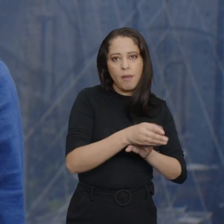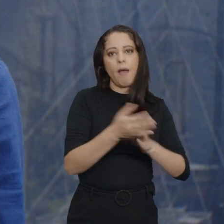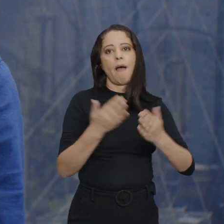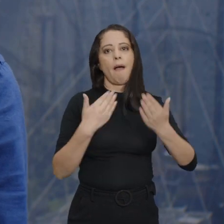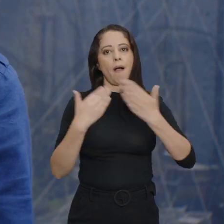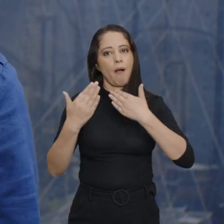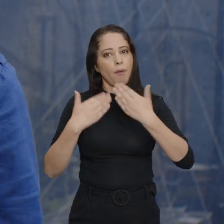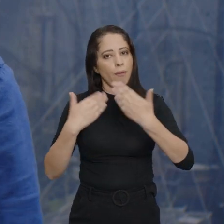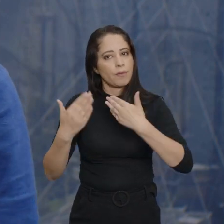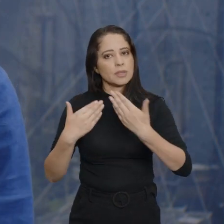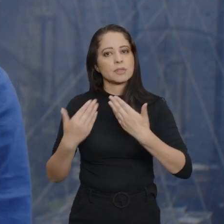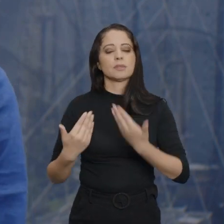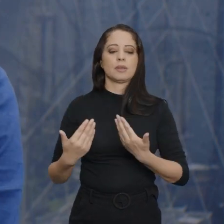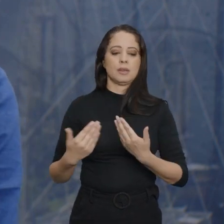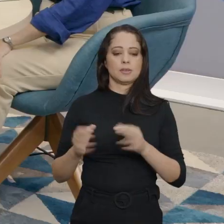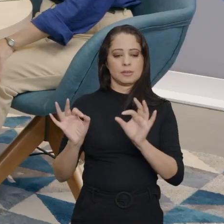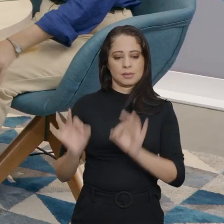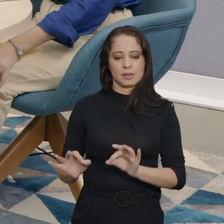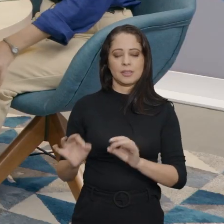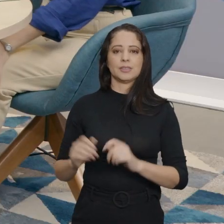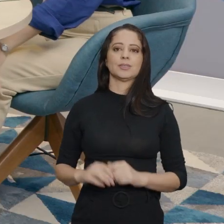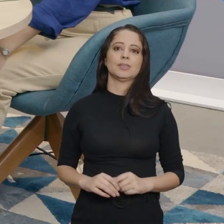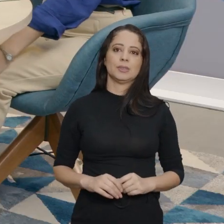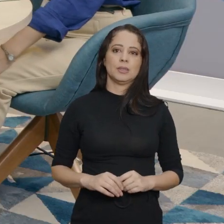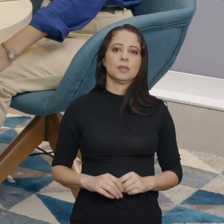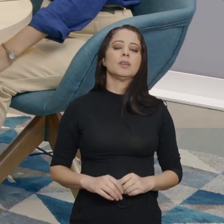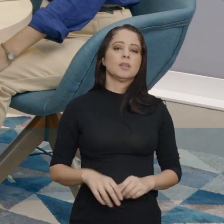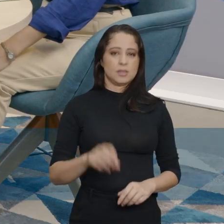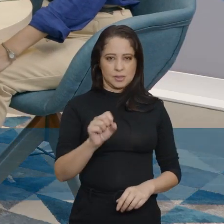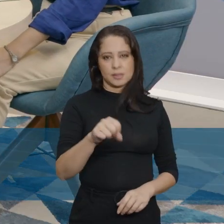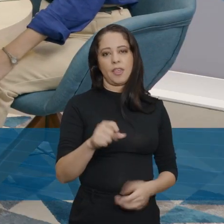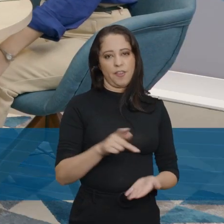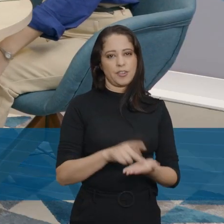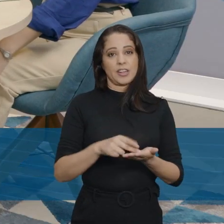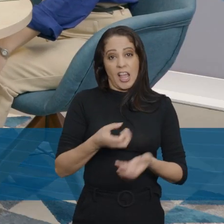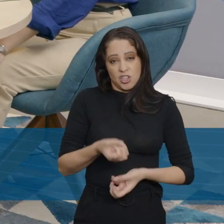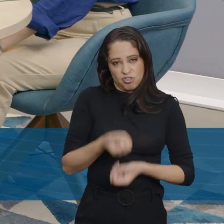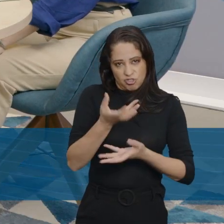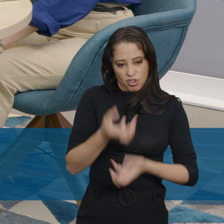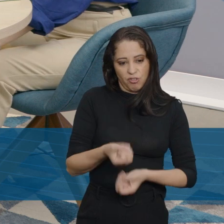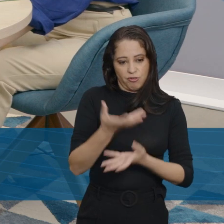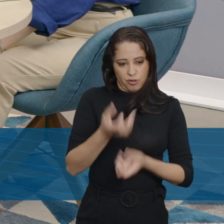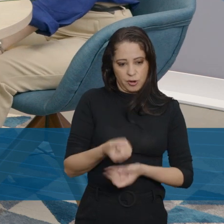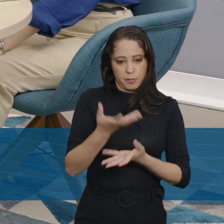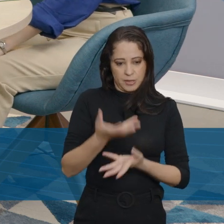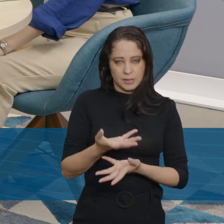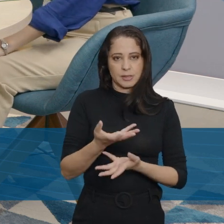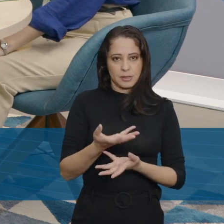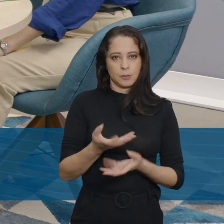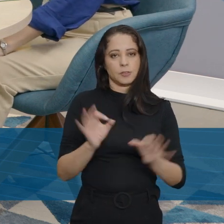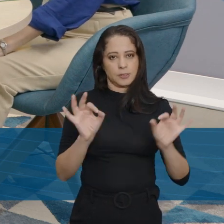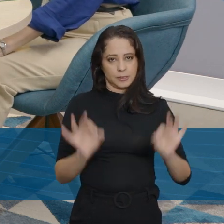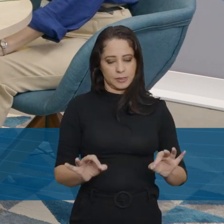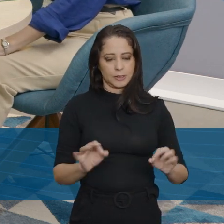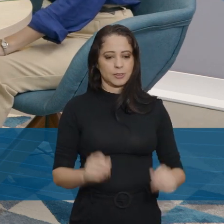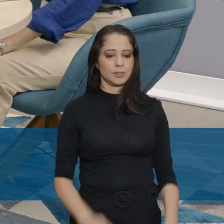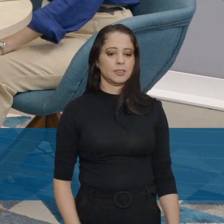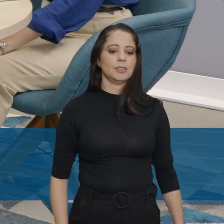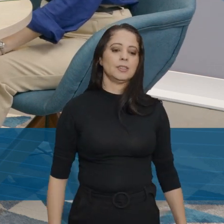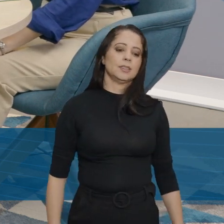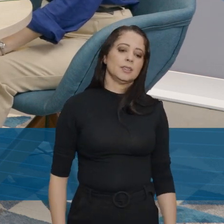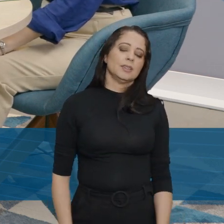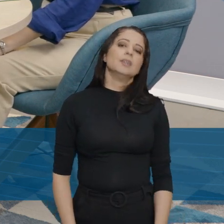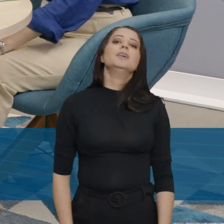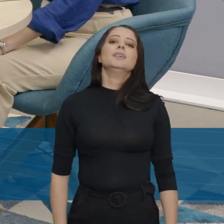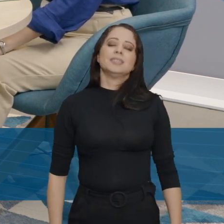orientar, dar as medidas corretas. Né? Sim, né? Levar a informação que isso é legal, né? As punições necessárias, né?